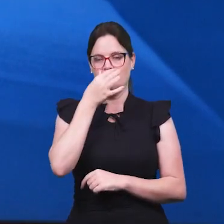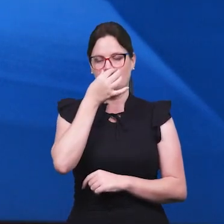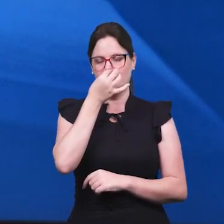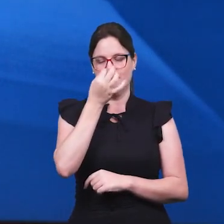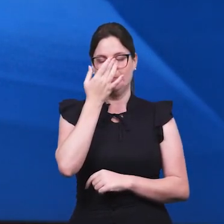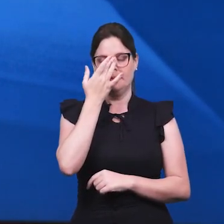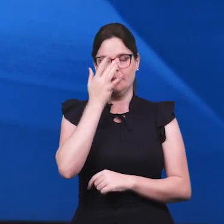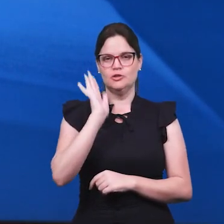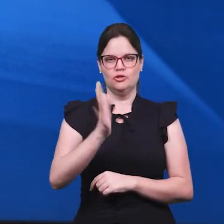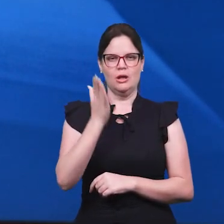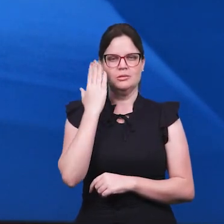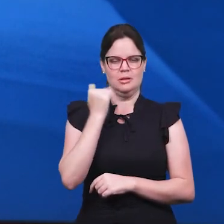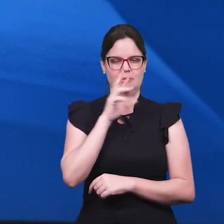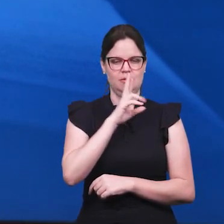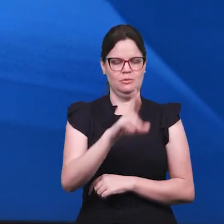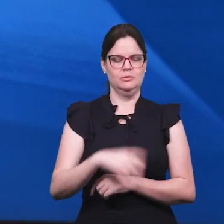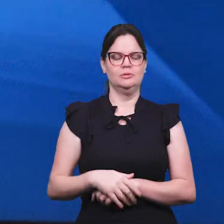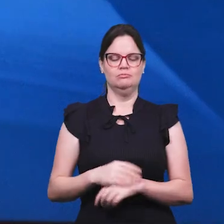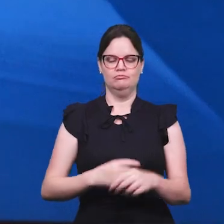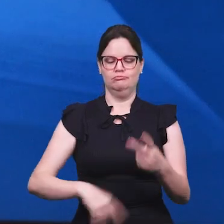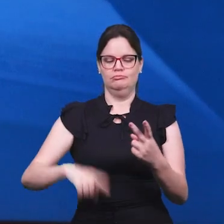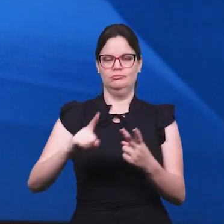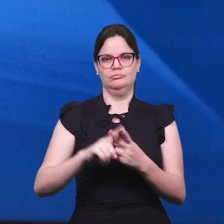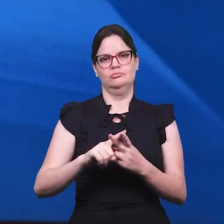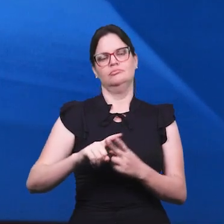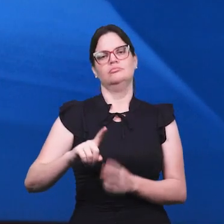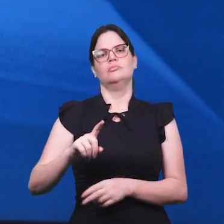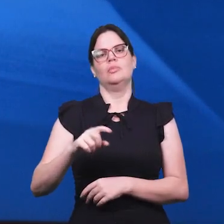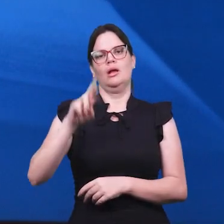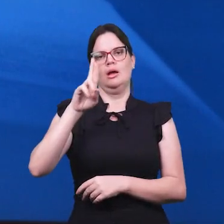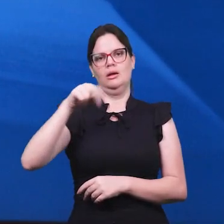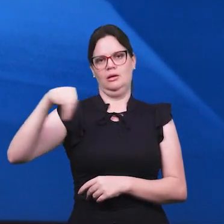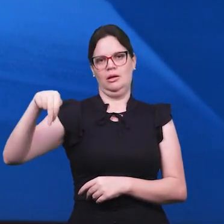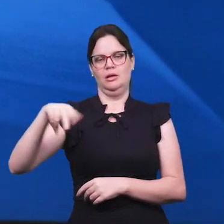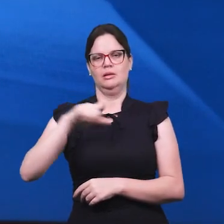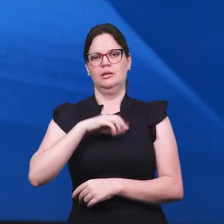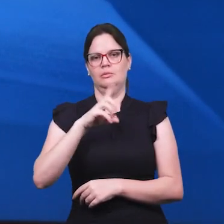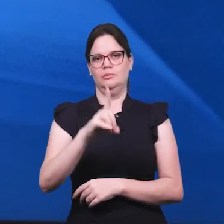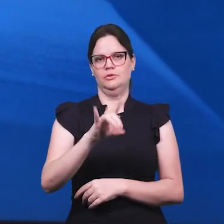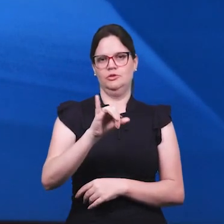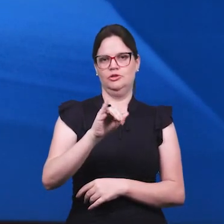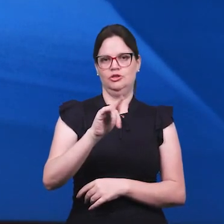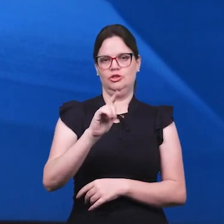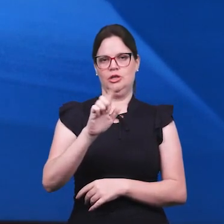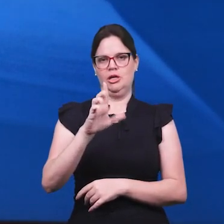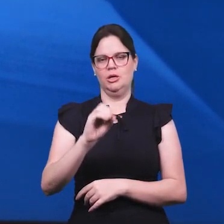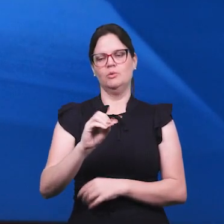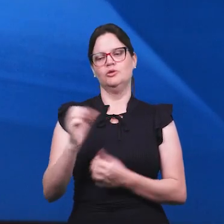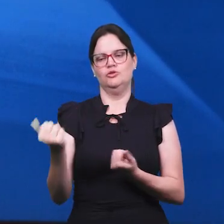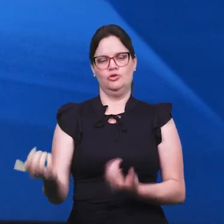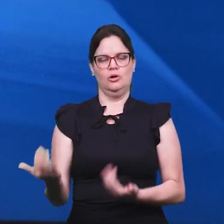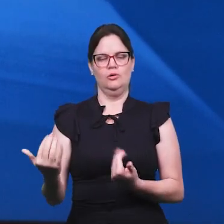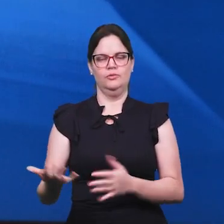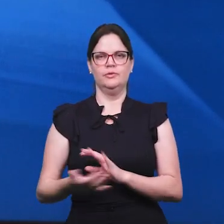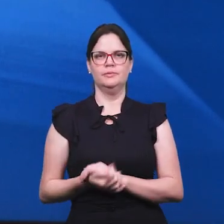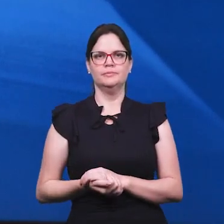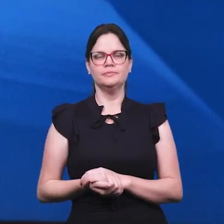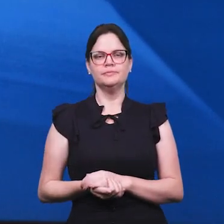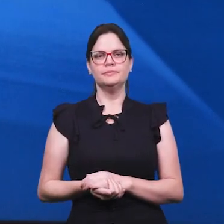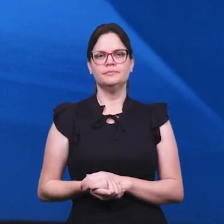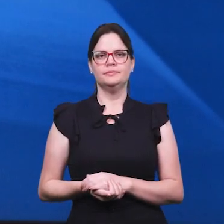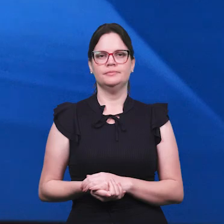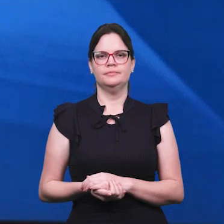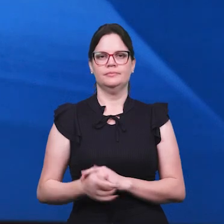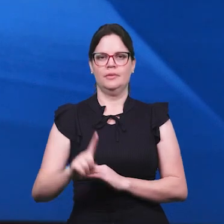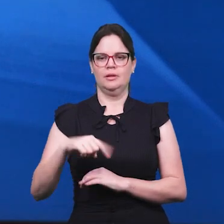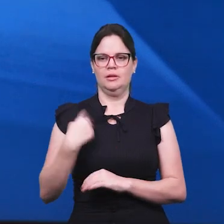Fraga, ele é um bebê, né? Está lá em Manhuaçu, muito pequenininho, mas ele já sabe responder. E depois no Rio Grande do Norte temos